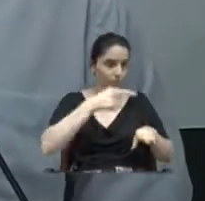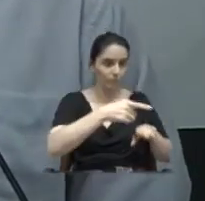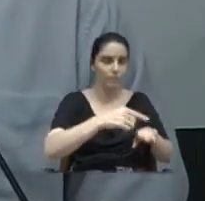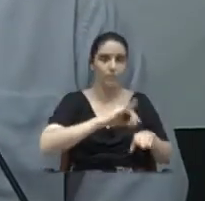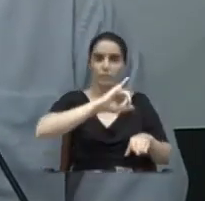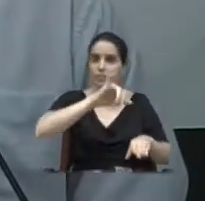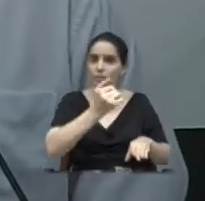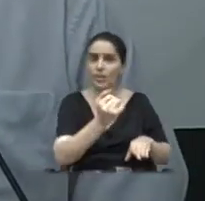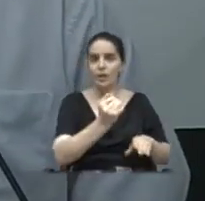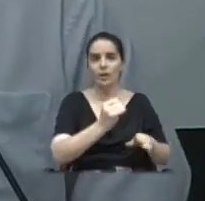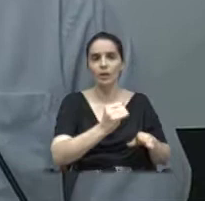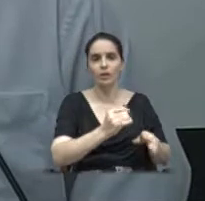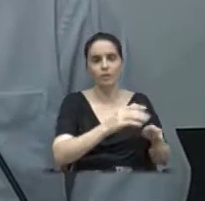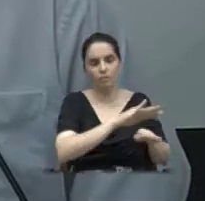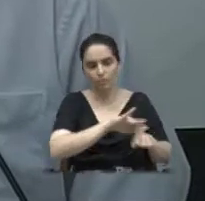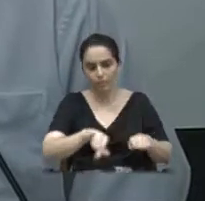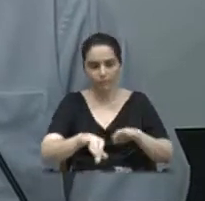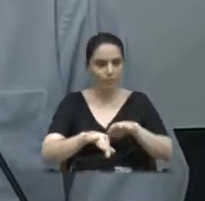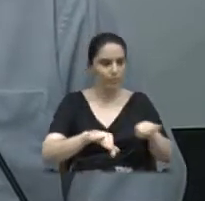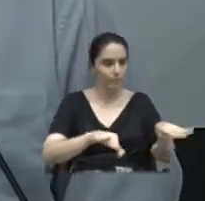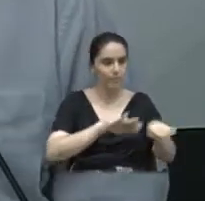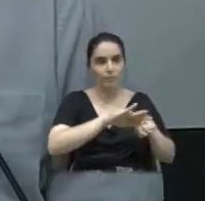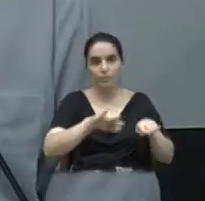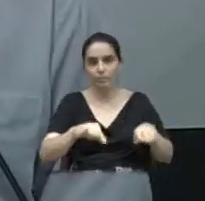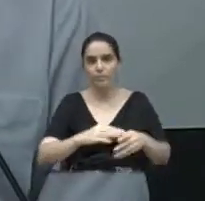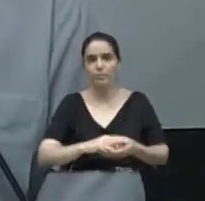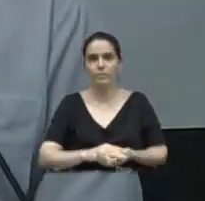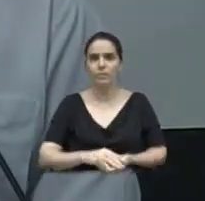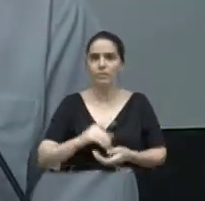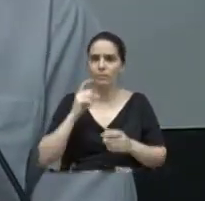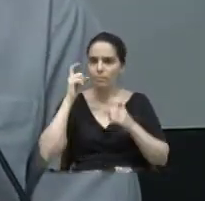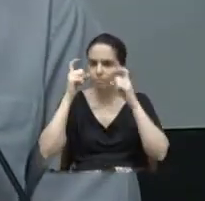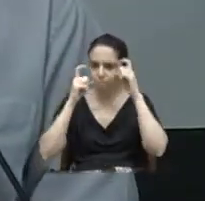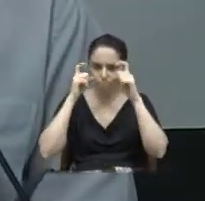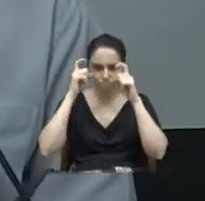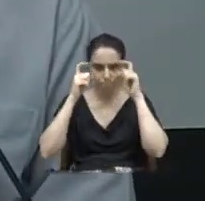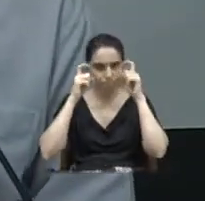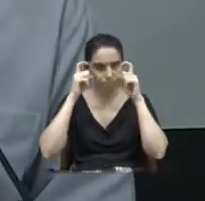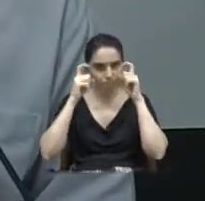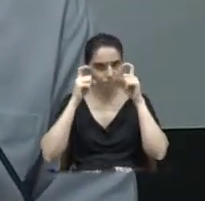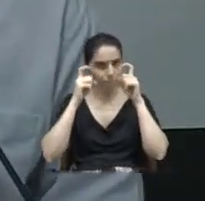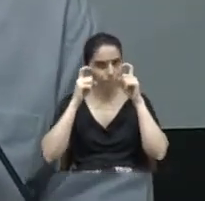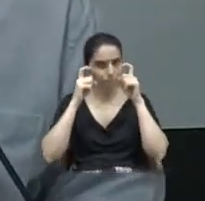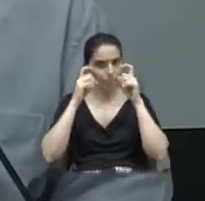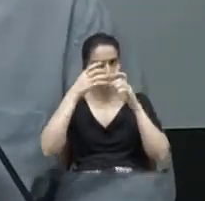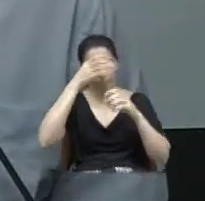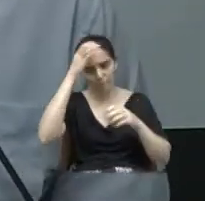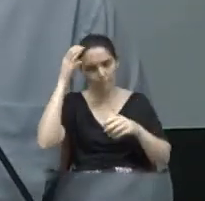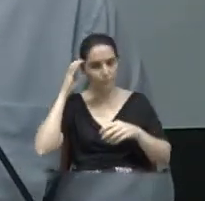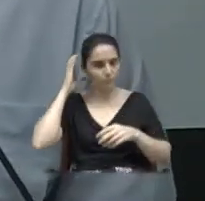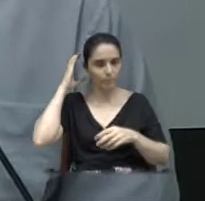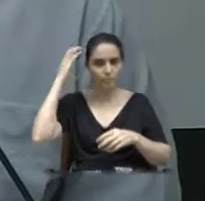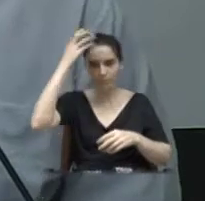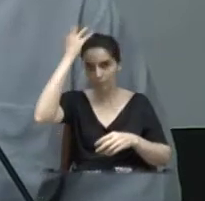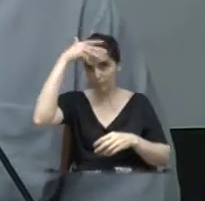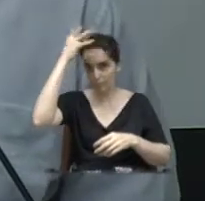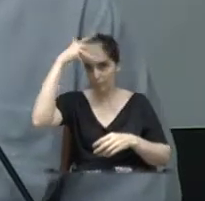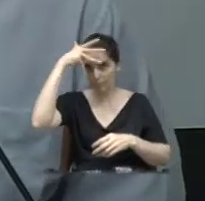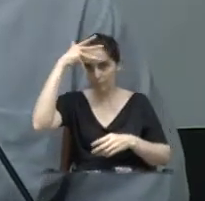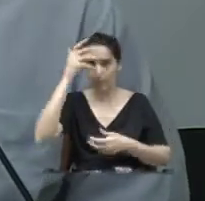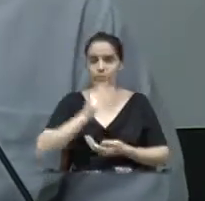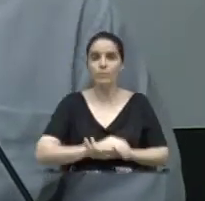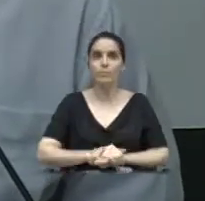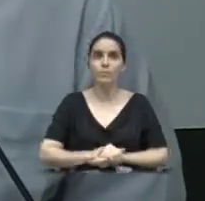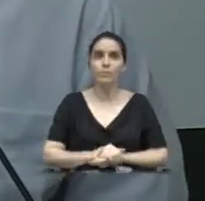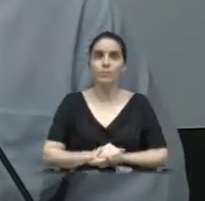para separação de lixo, eu fico muito preocupado, vereadora Carolina Pontes, vereadora Érica, enquanto as duas estão